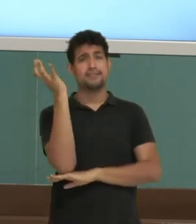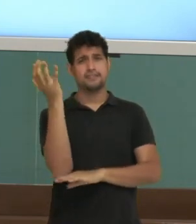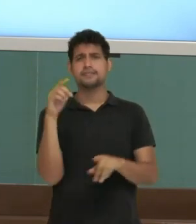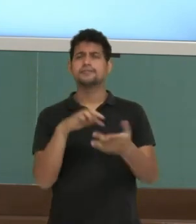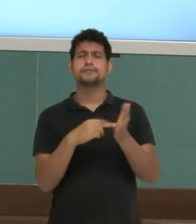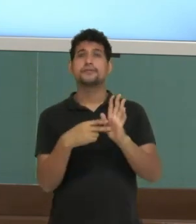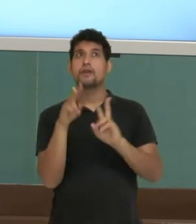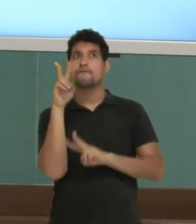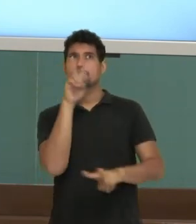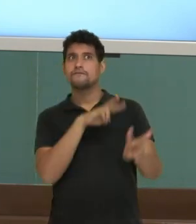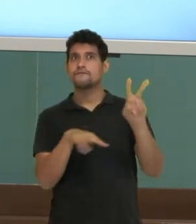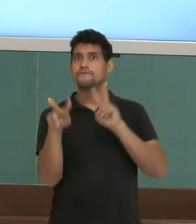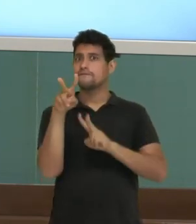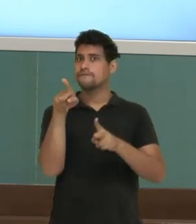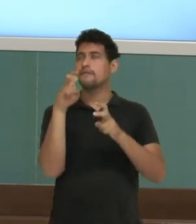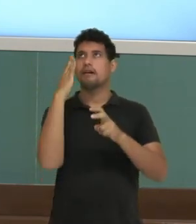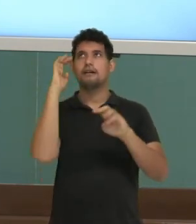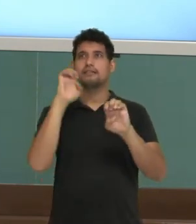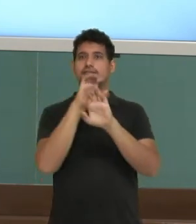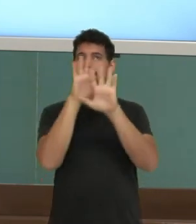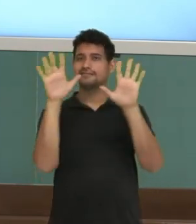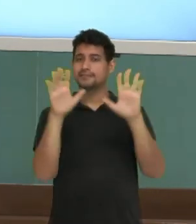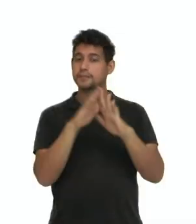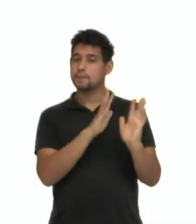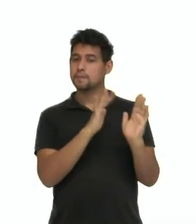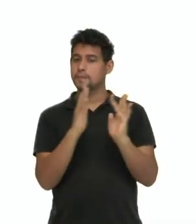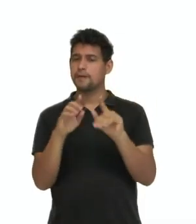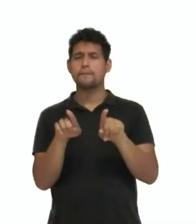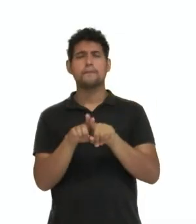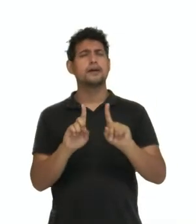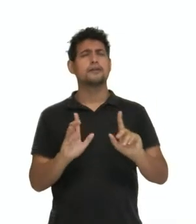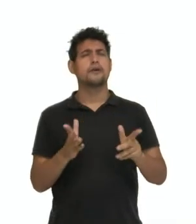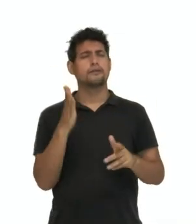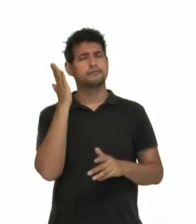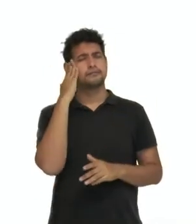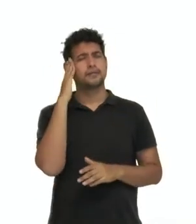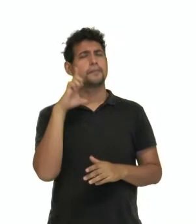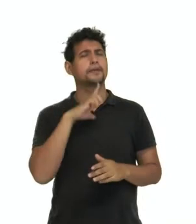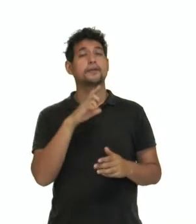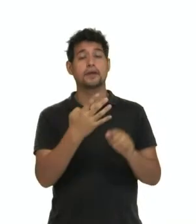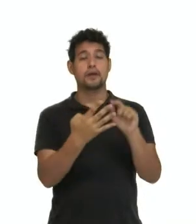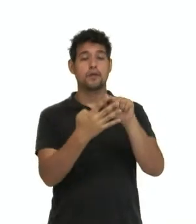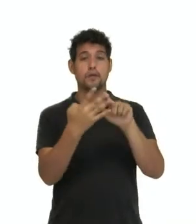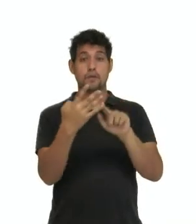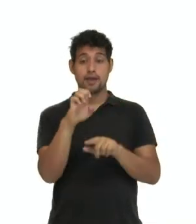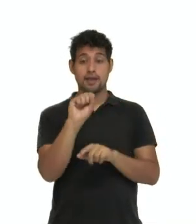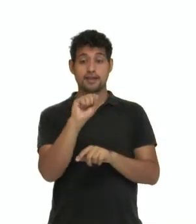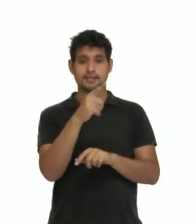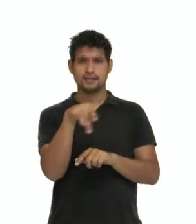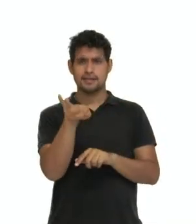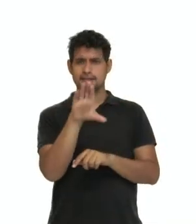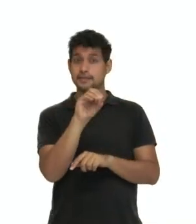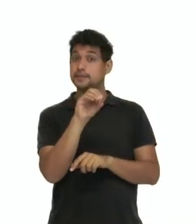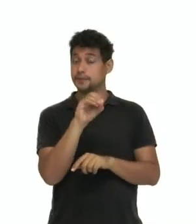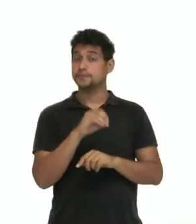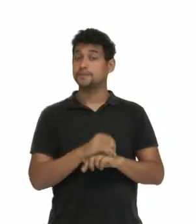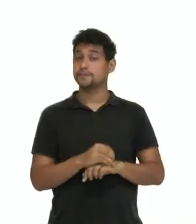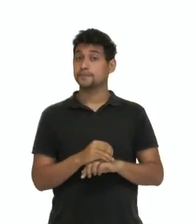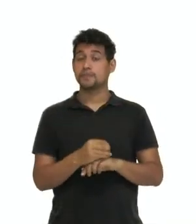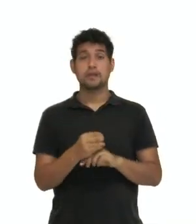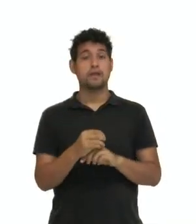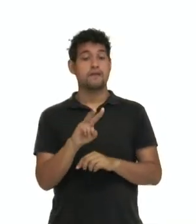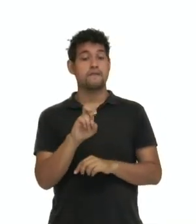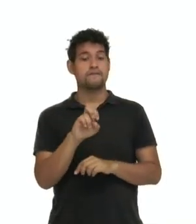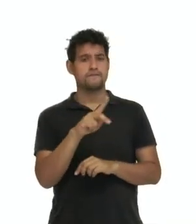que é visual para entendermos as estações. Então, nós sabemos que existem quatro estações do ano.